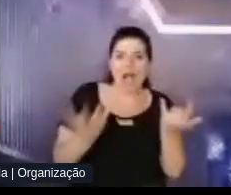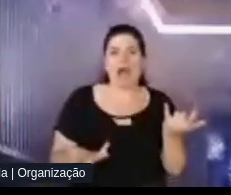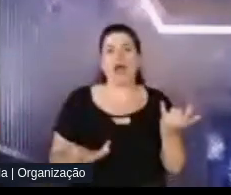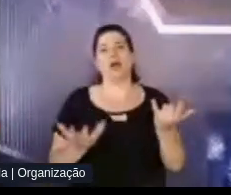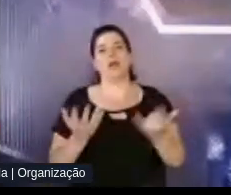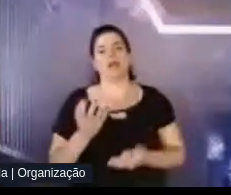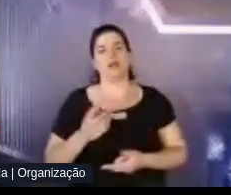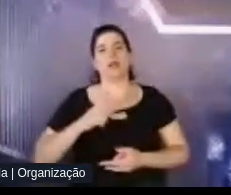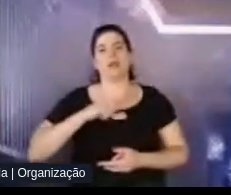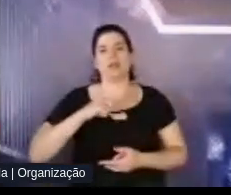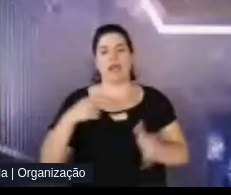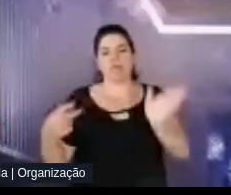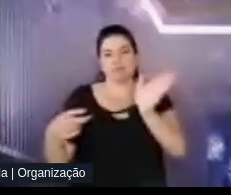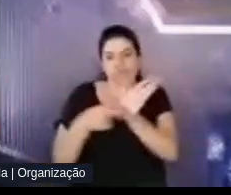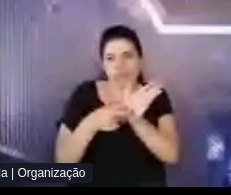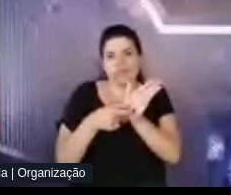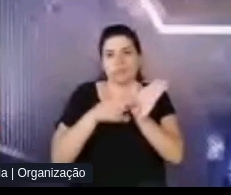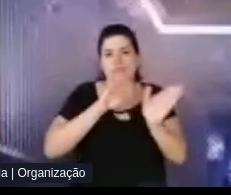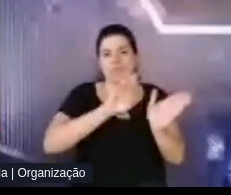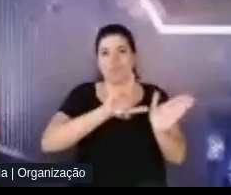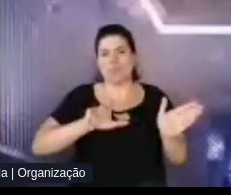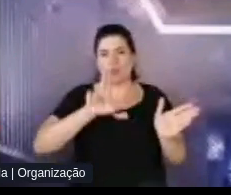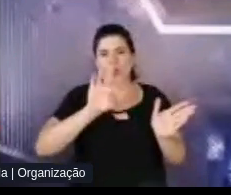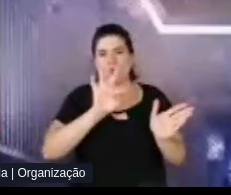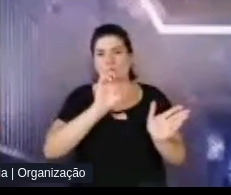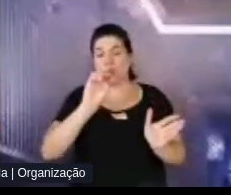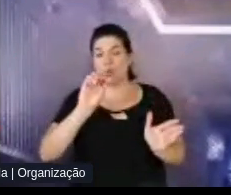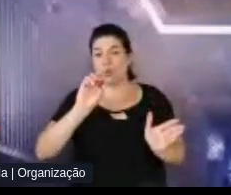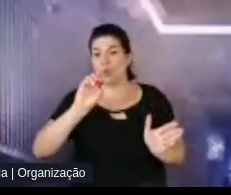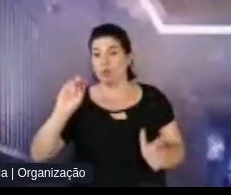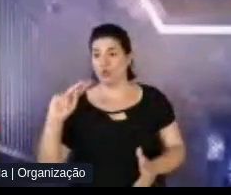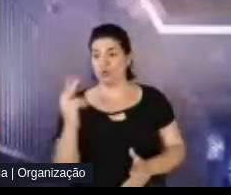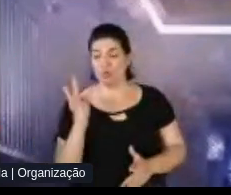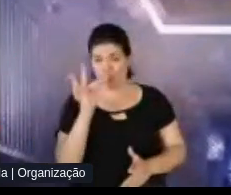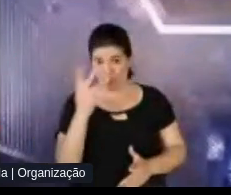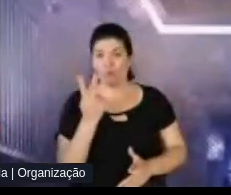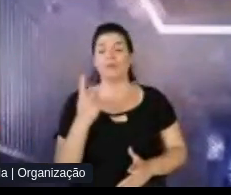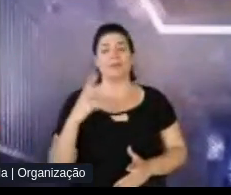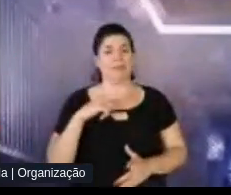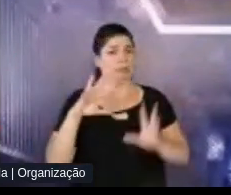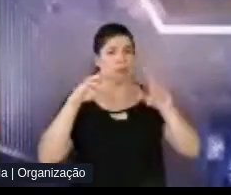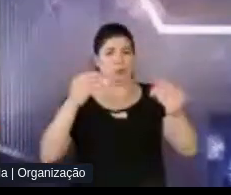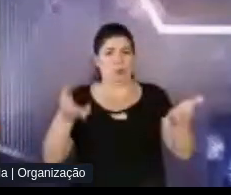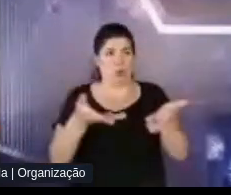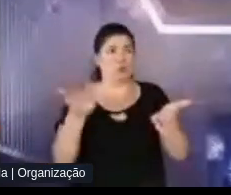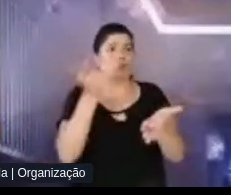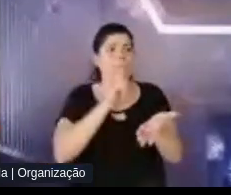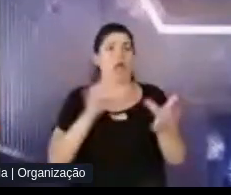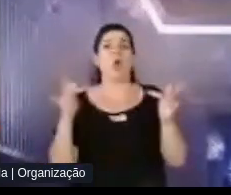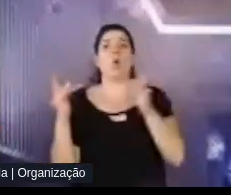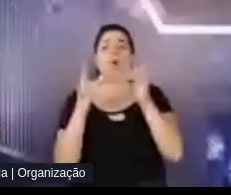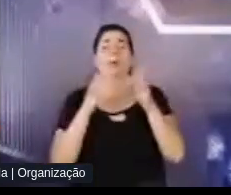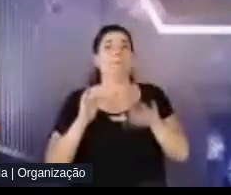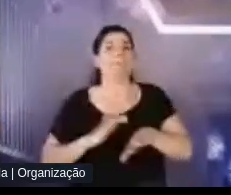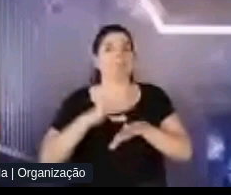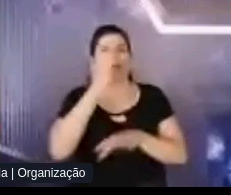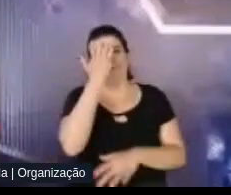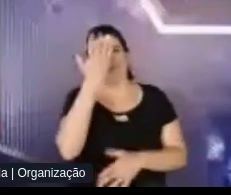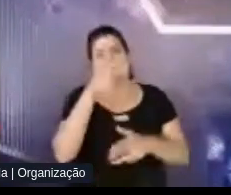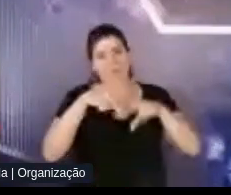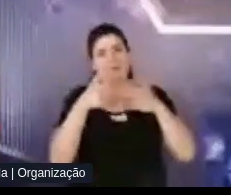o GPS. Então, foi graças a essa mocinha aí que nós temos hoje toda essa conexão bem mais facilitada.